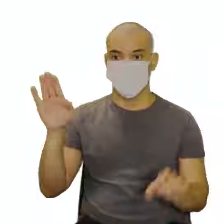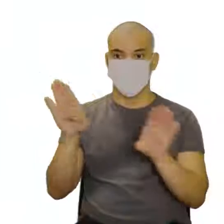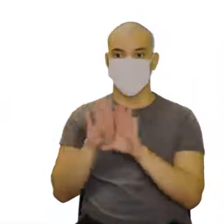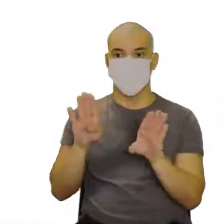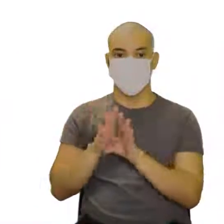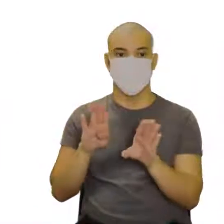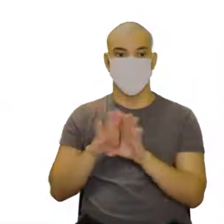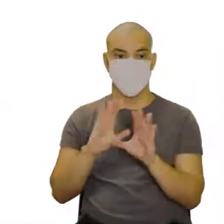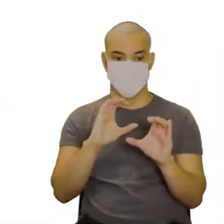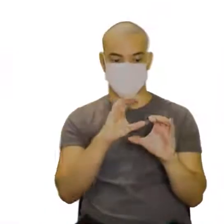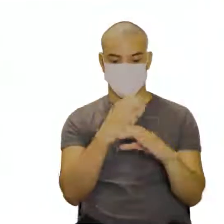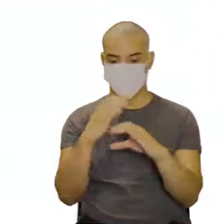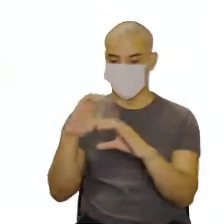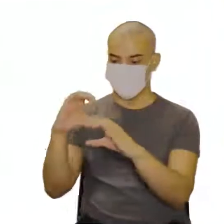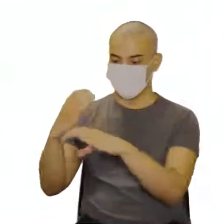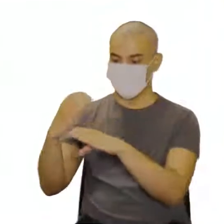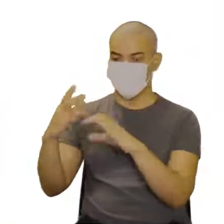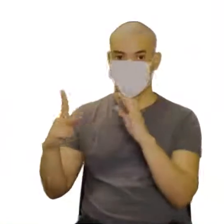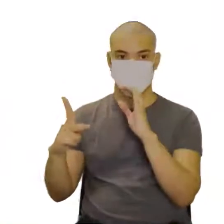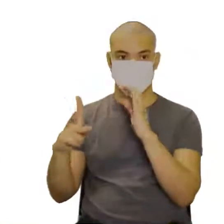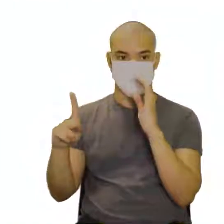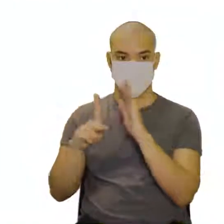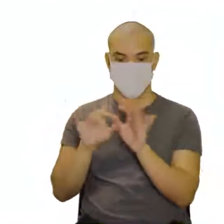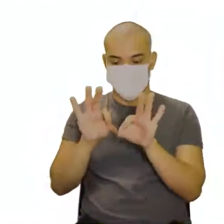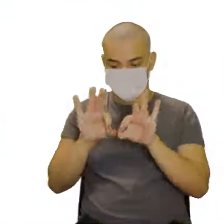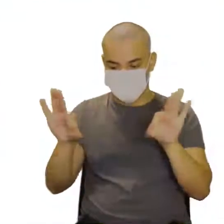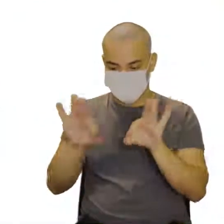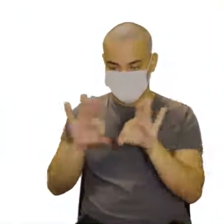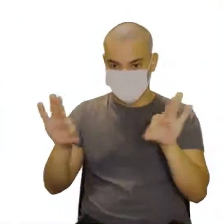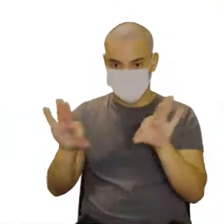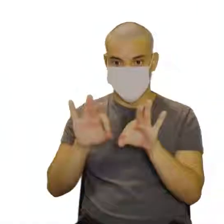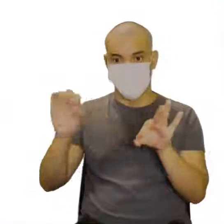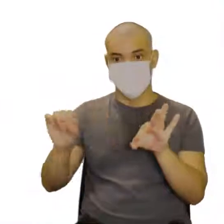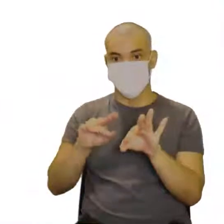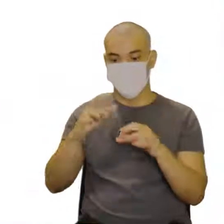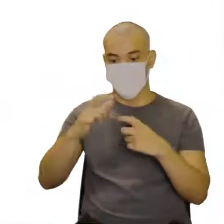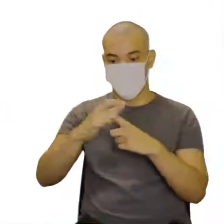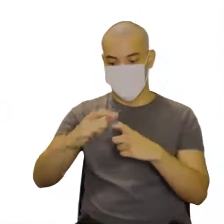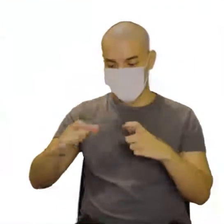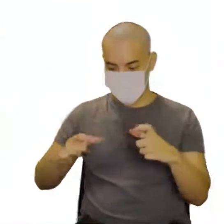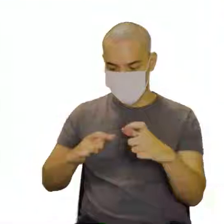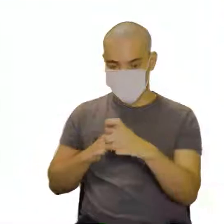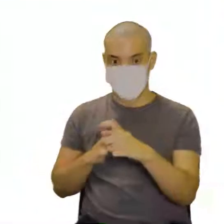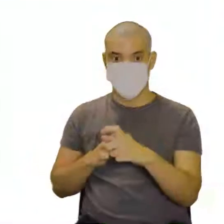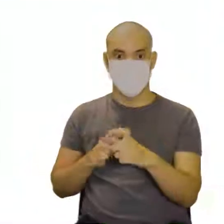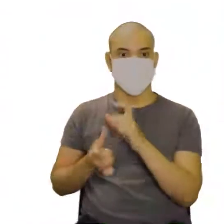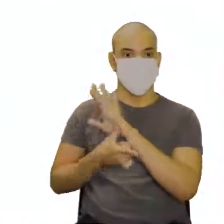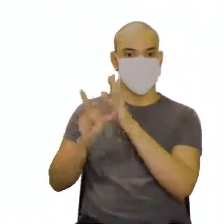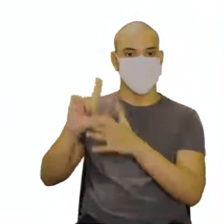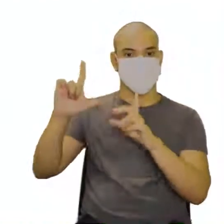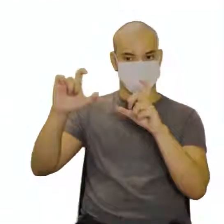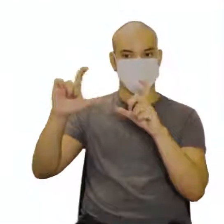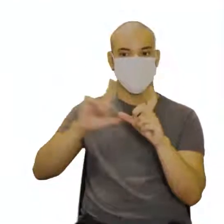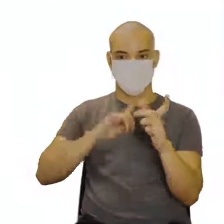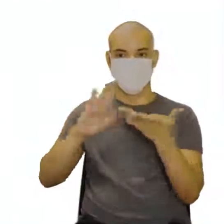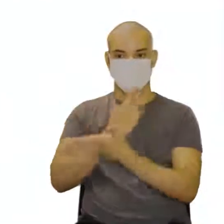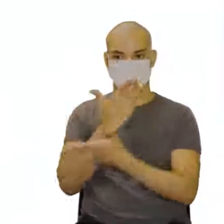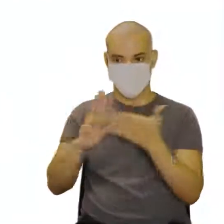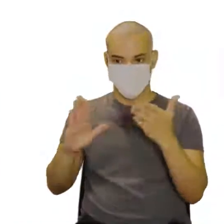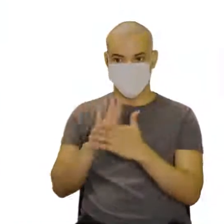e cilindros coaxiais, tá bom? Lá na figura anterior tinha aí uns